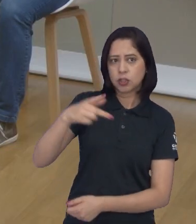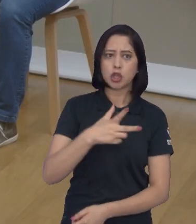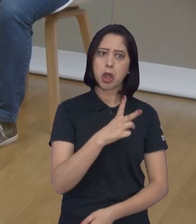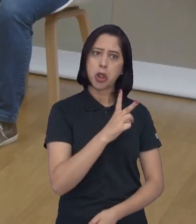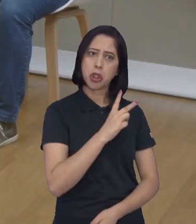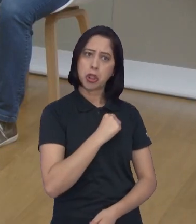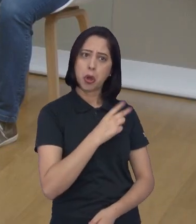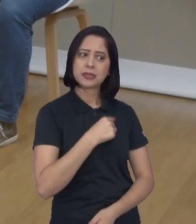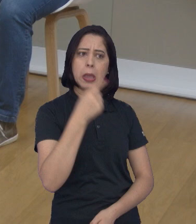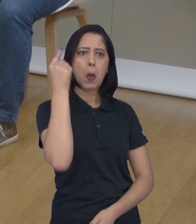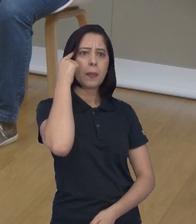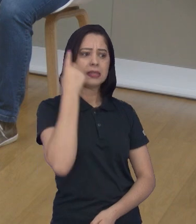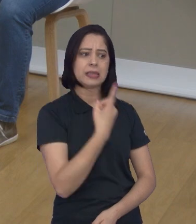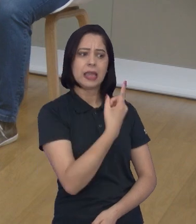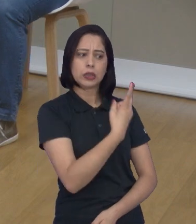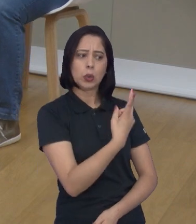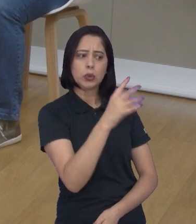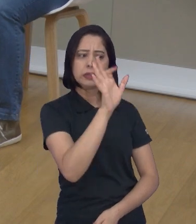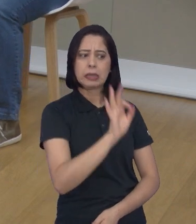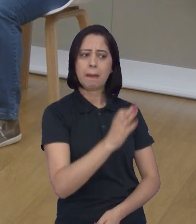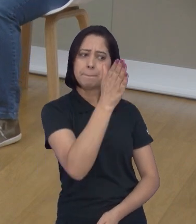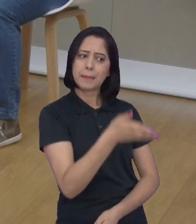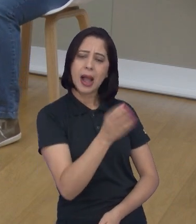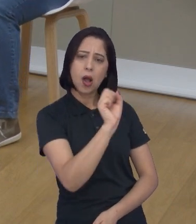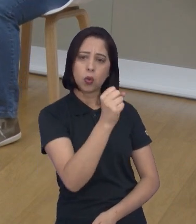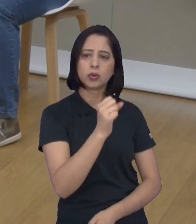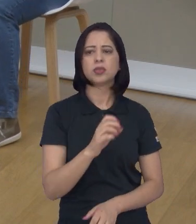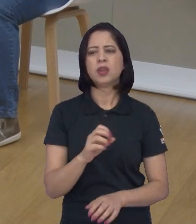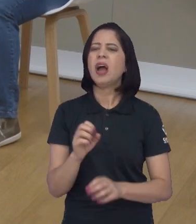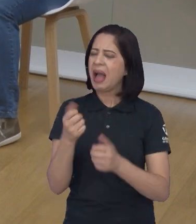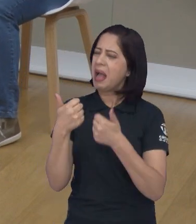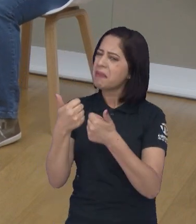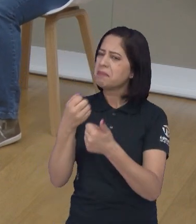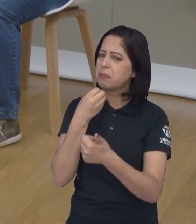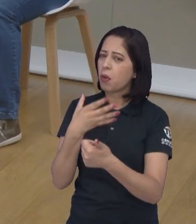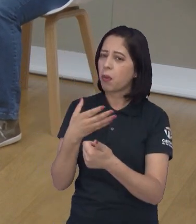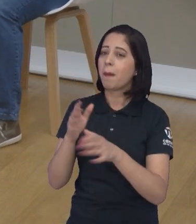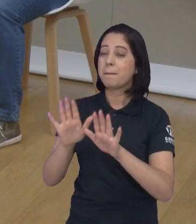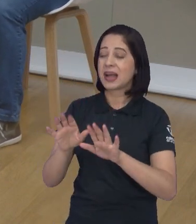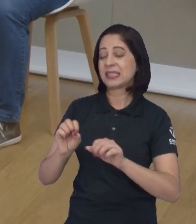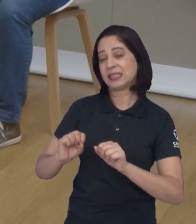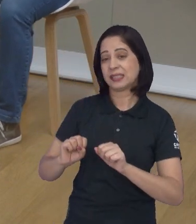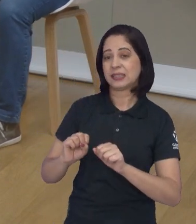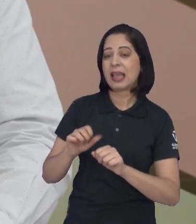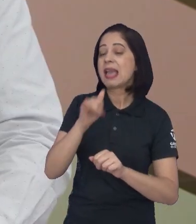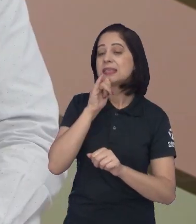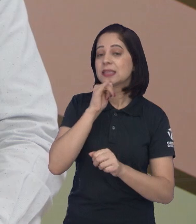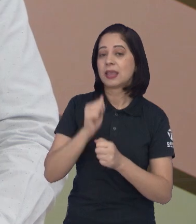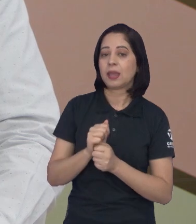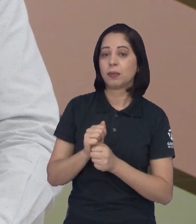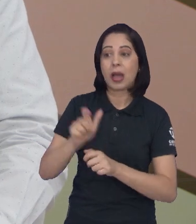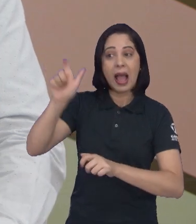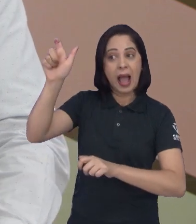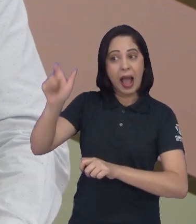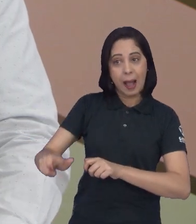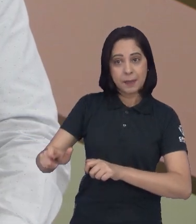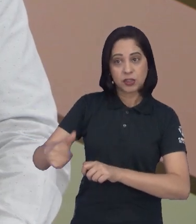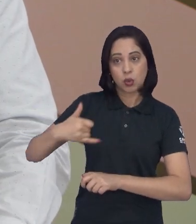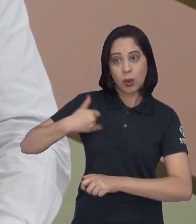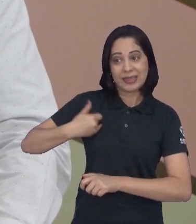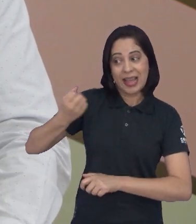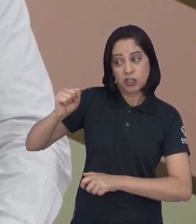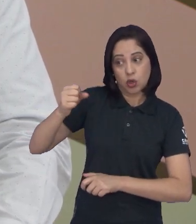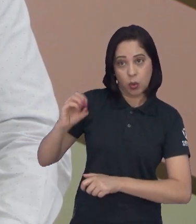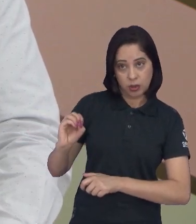F feliz quando eu estou 12 por8 não é 12 por8 também é normal agora se você for considerar por exemplo uma pessoa com mais de 80